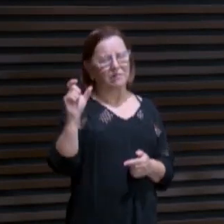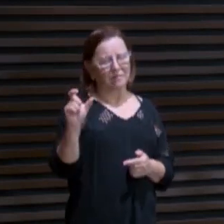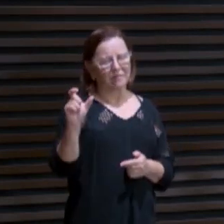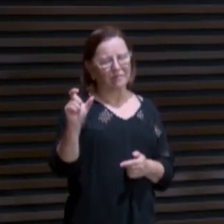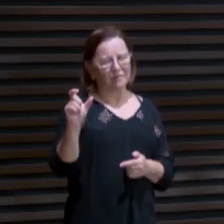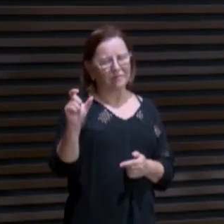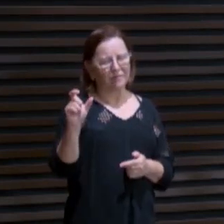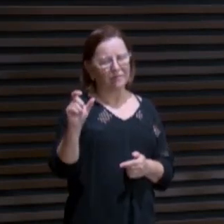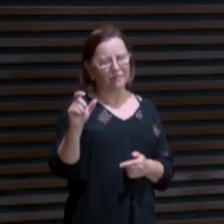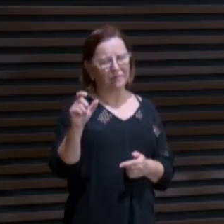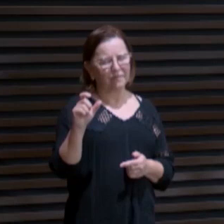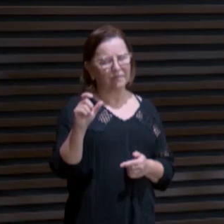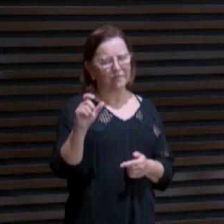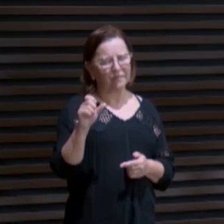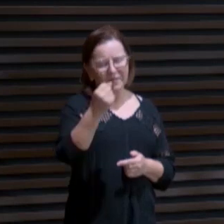Fala conosco.